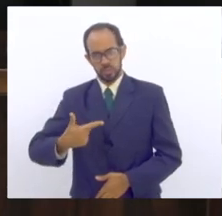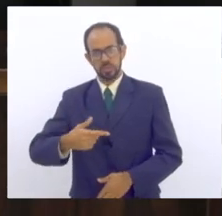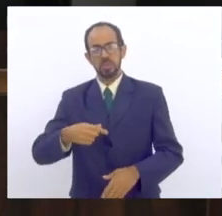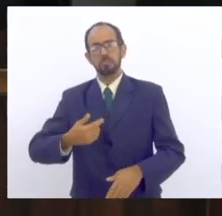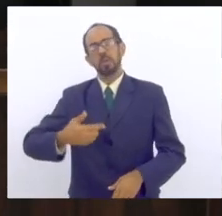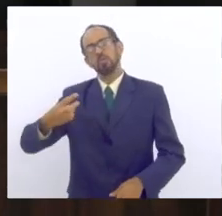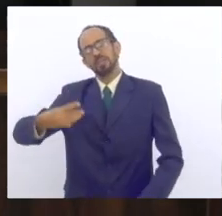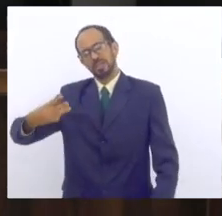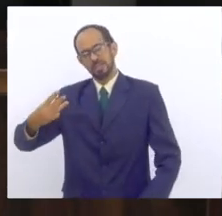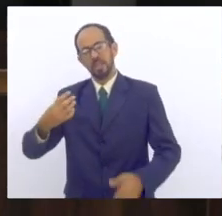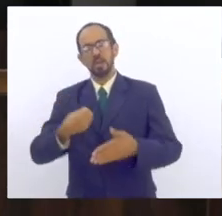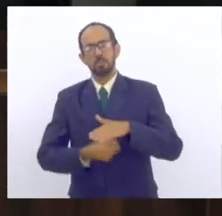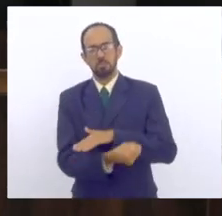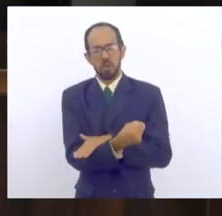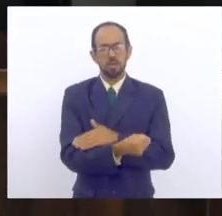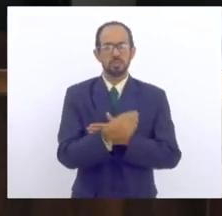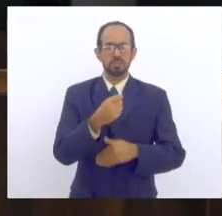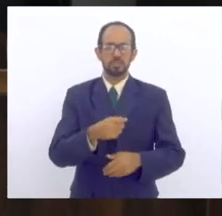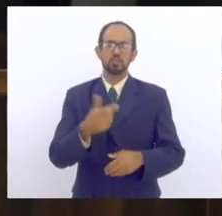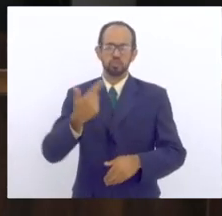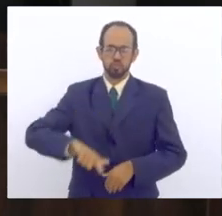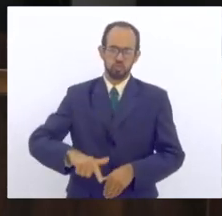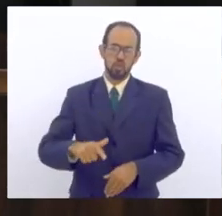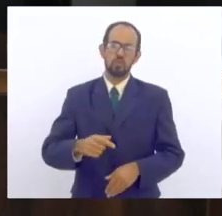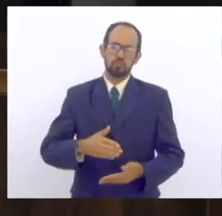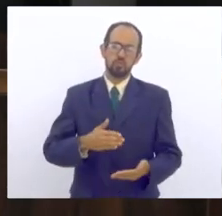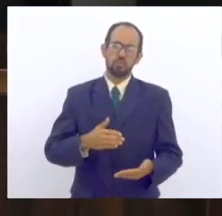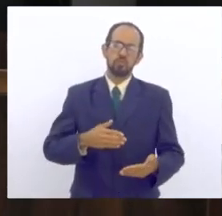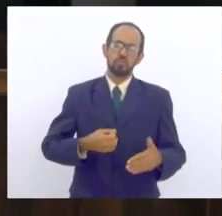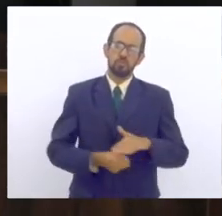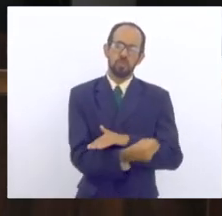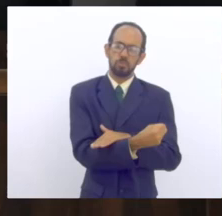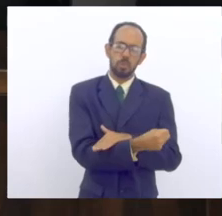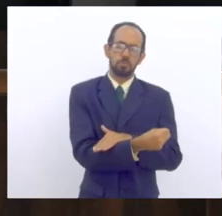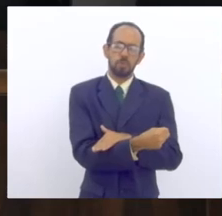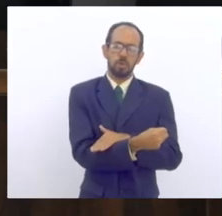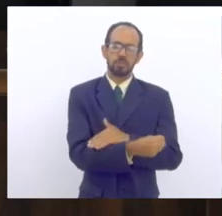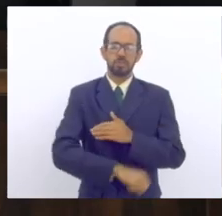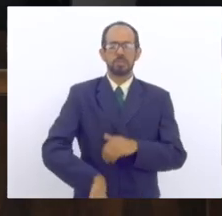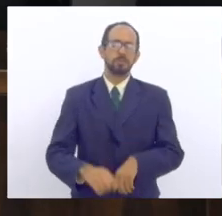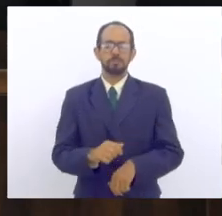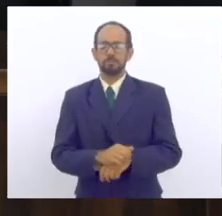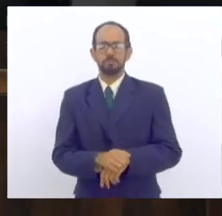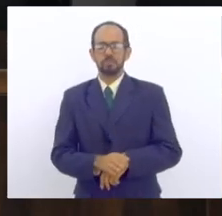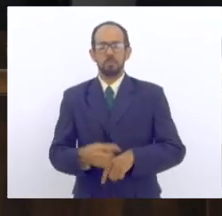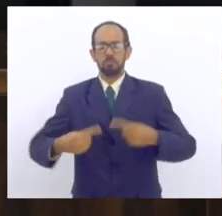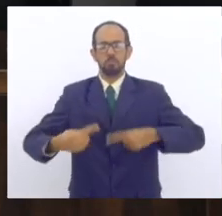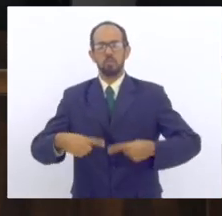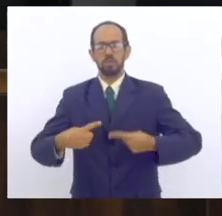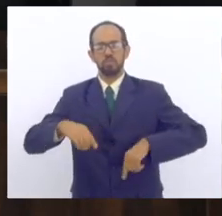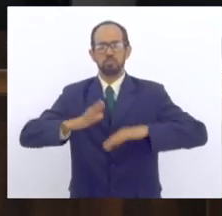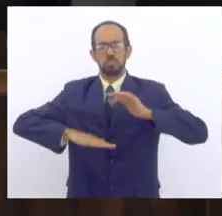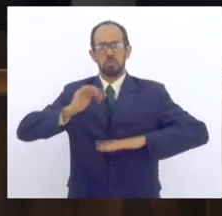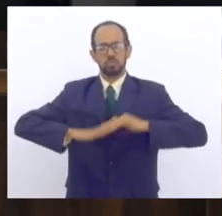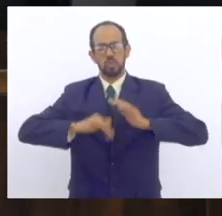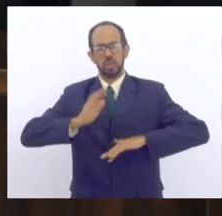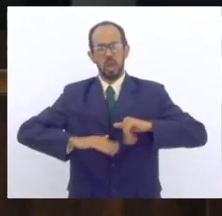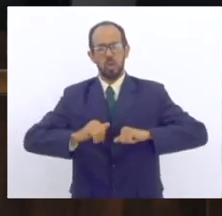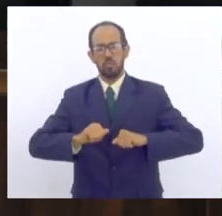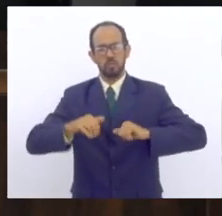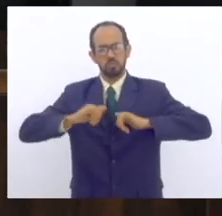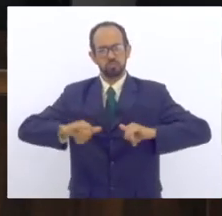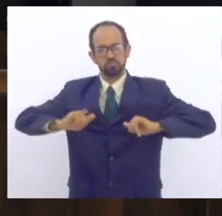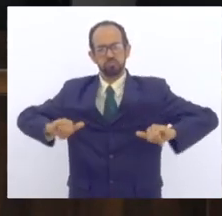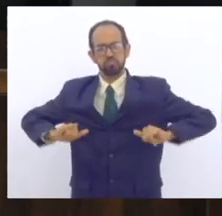um grande reconhecimento popular político Nato foi um dos principais coordenadores da campanha de Jânio Quadros